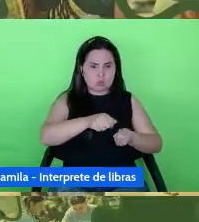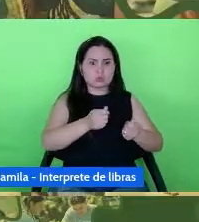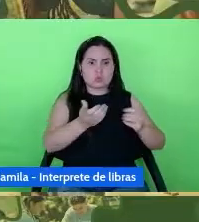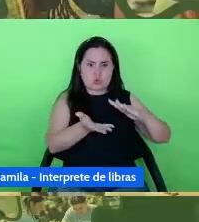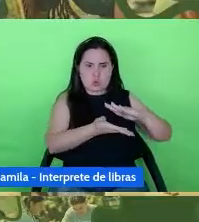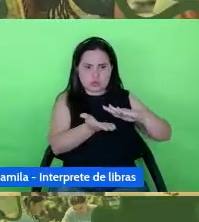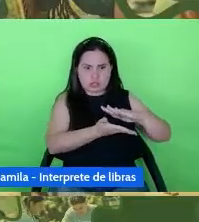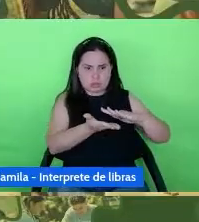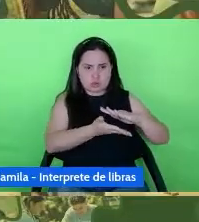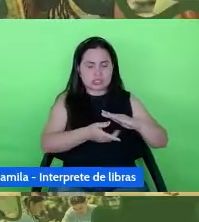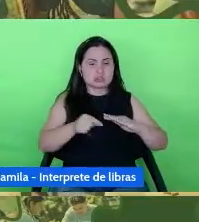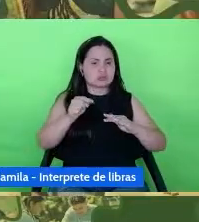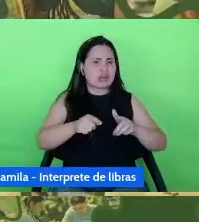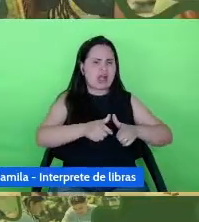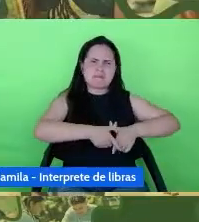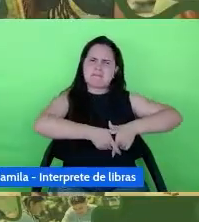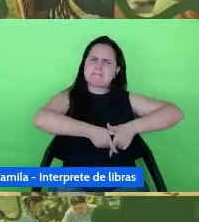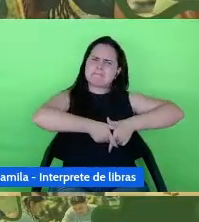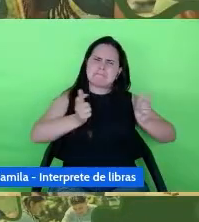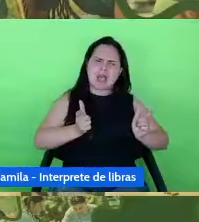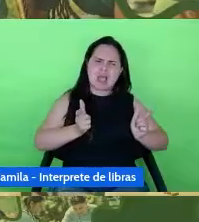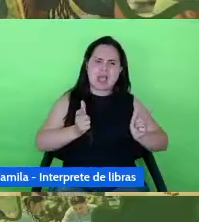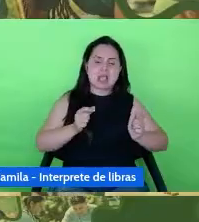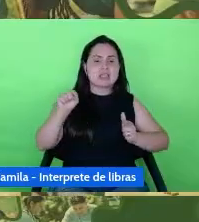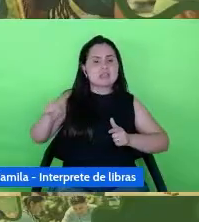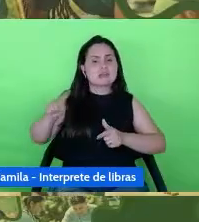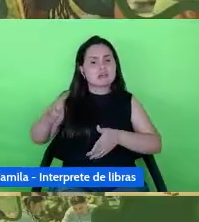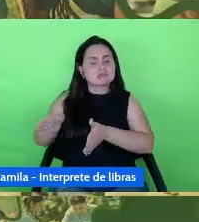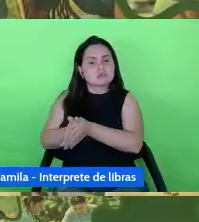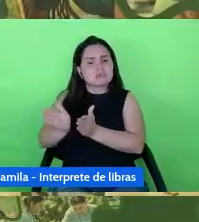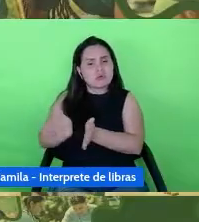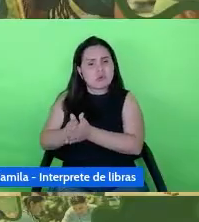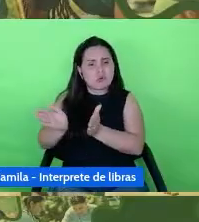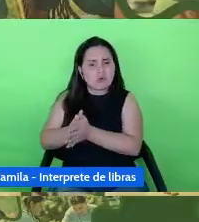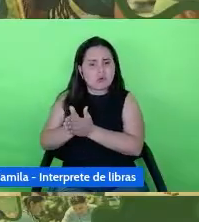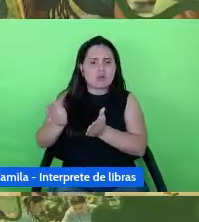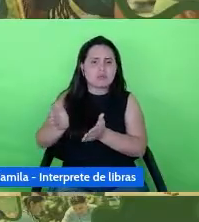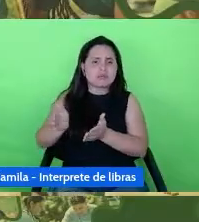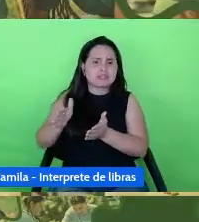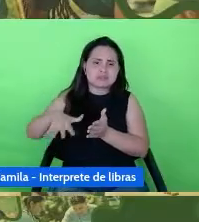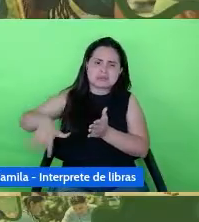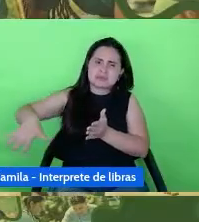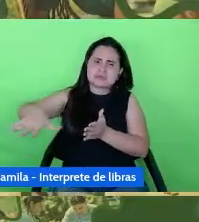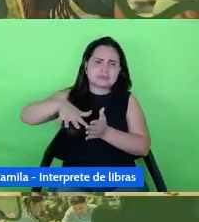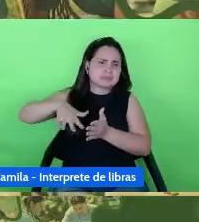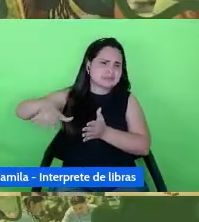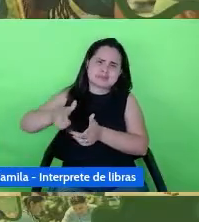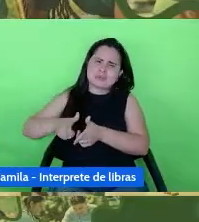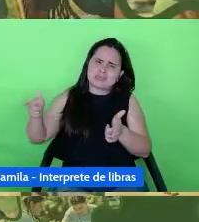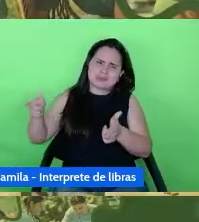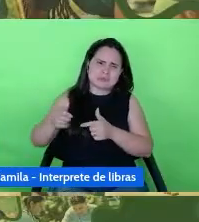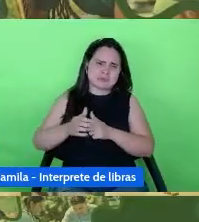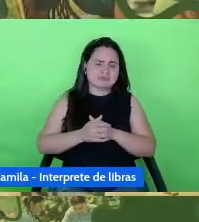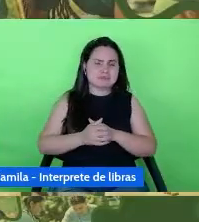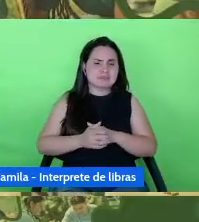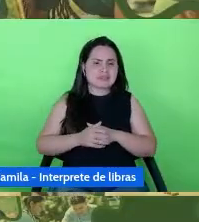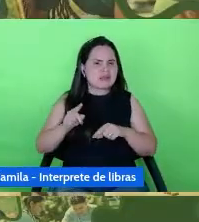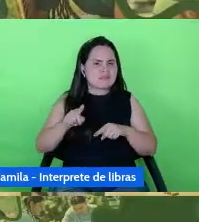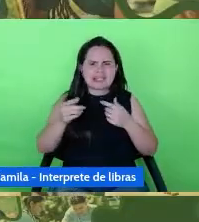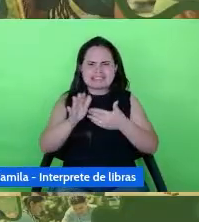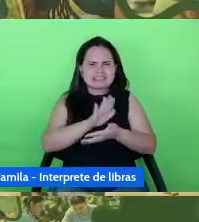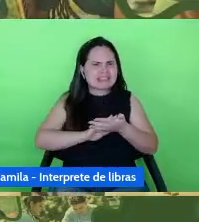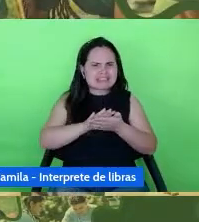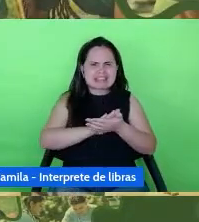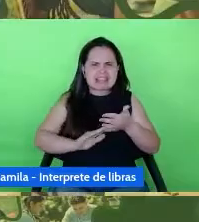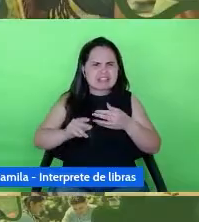dos super mega ricos aumentou demais e a dos pobres, a pobreza generalizada se expandiu. Alguém vai dizer, mas isso tem nada a ver com proteger